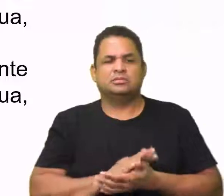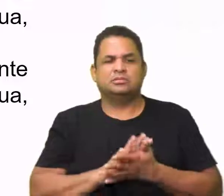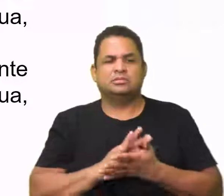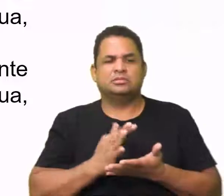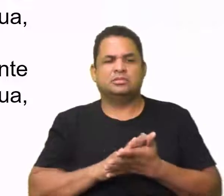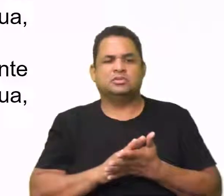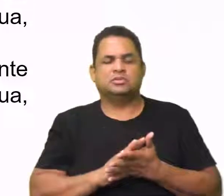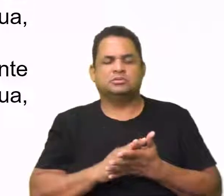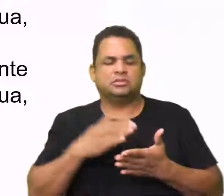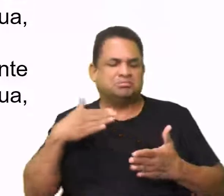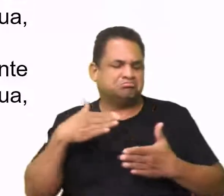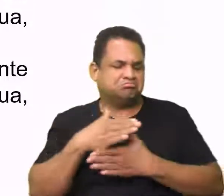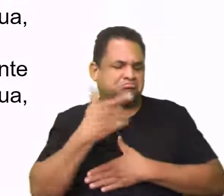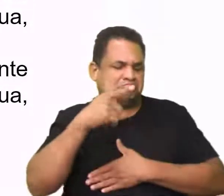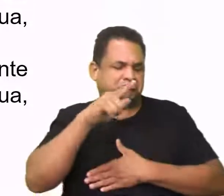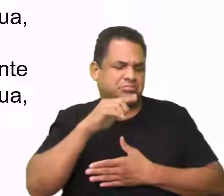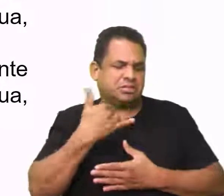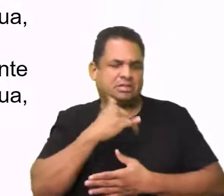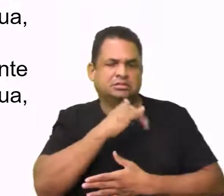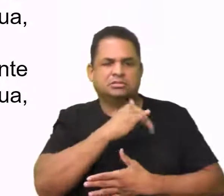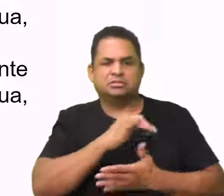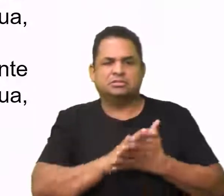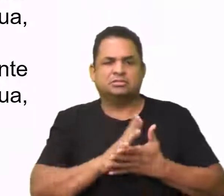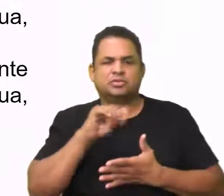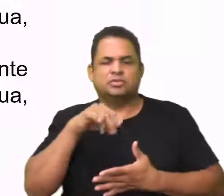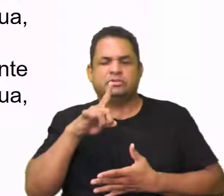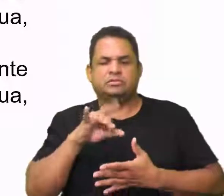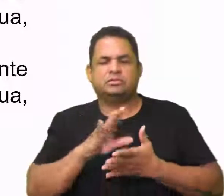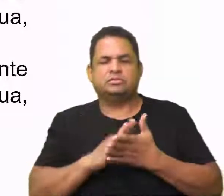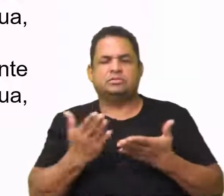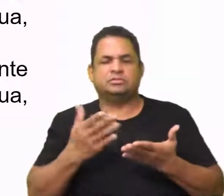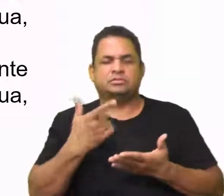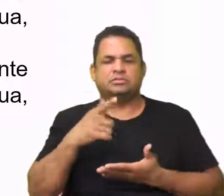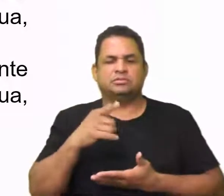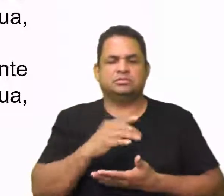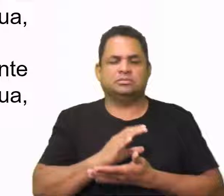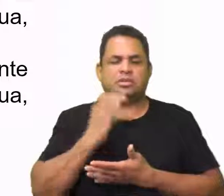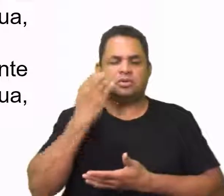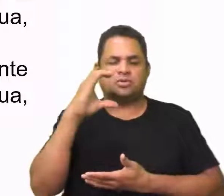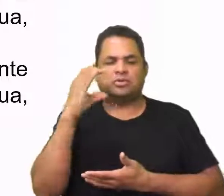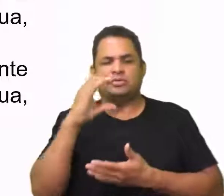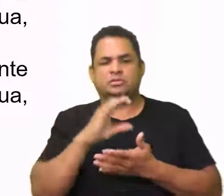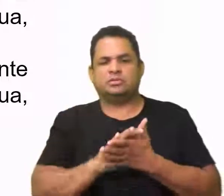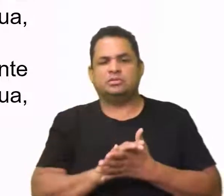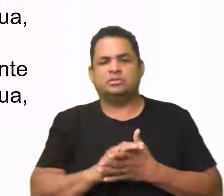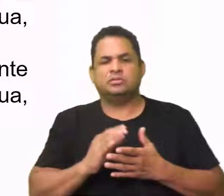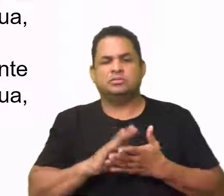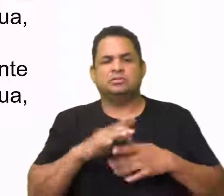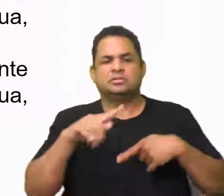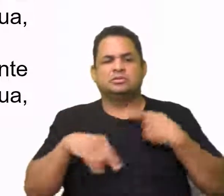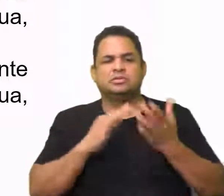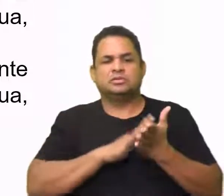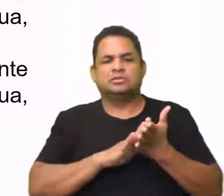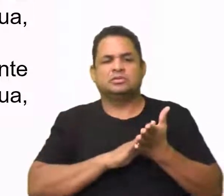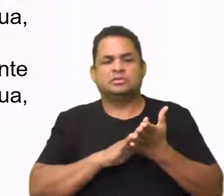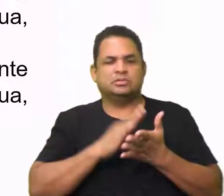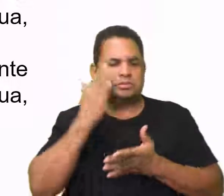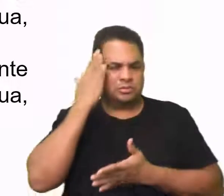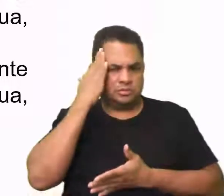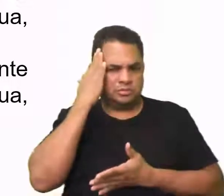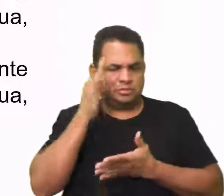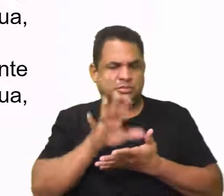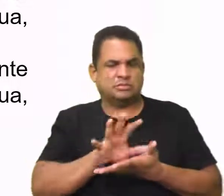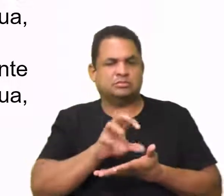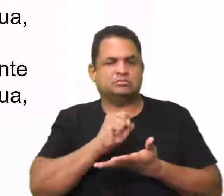porque teria, depende, que não ouvir mais tarde, da corrente, tamanho da corrente, etc. Após o atrito, o pente